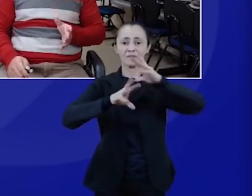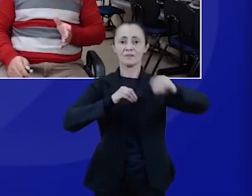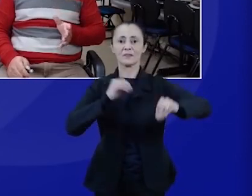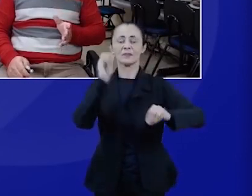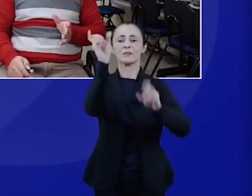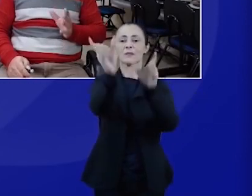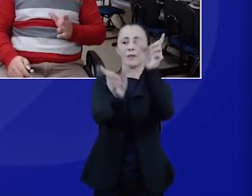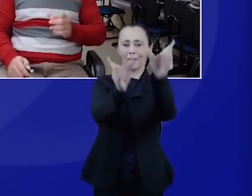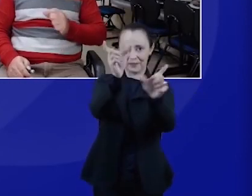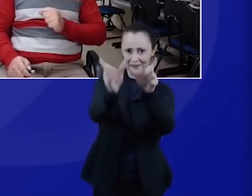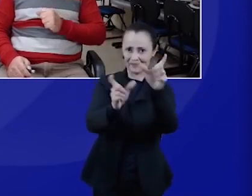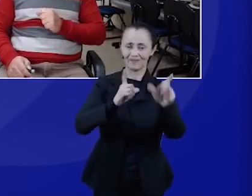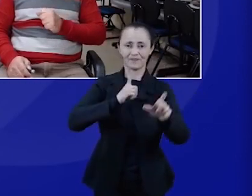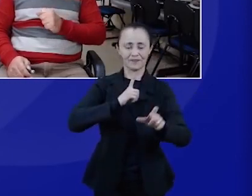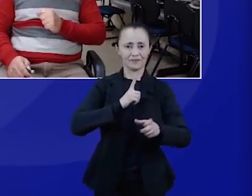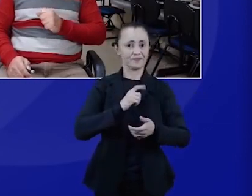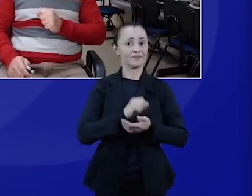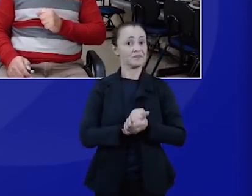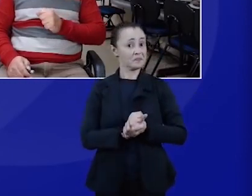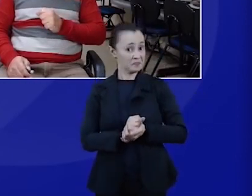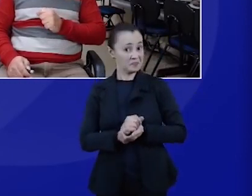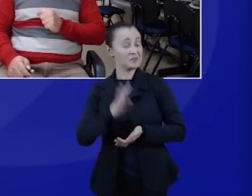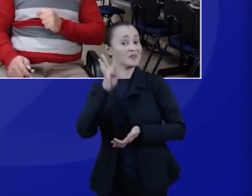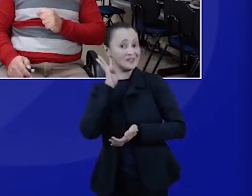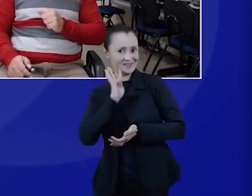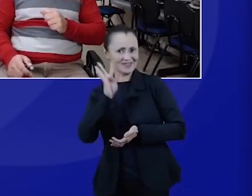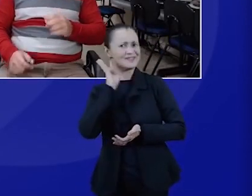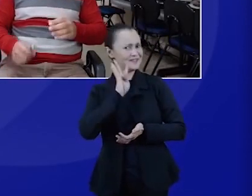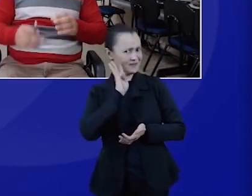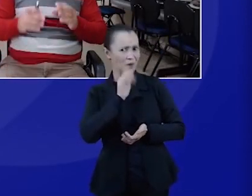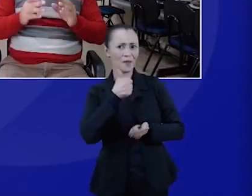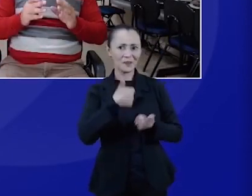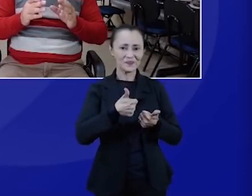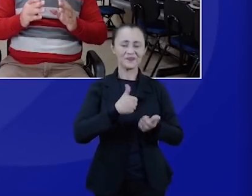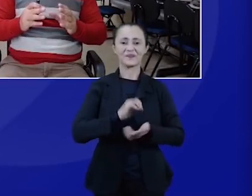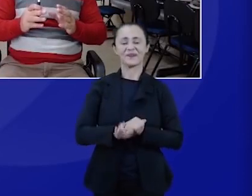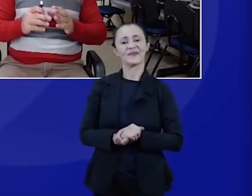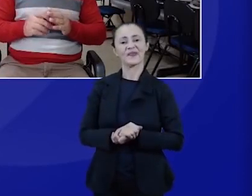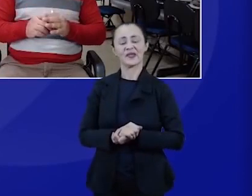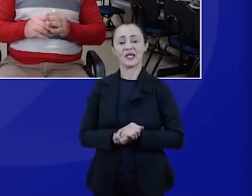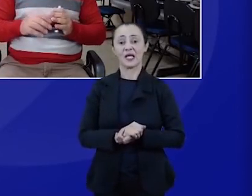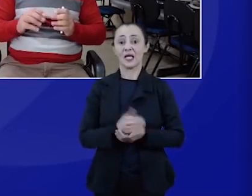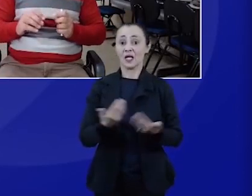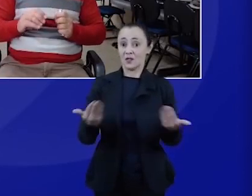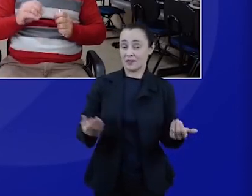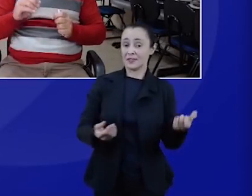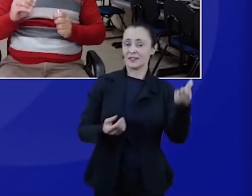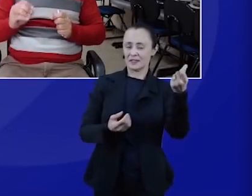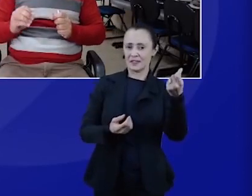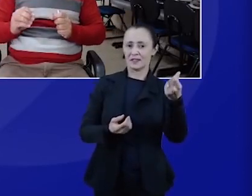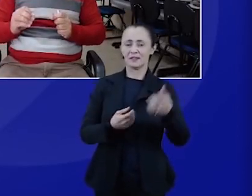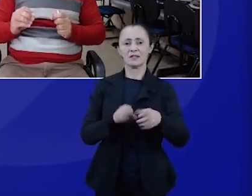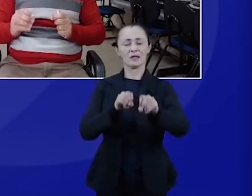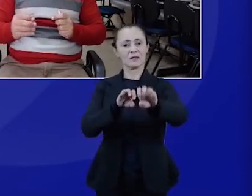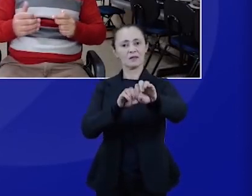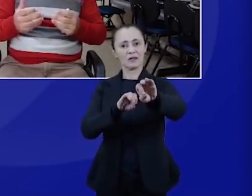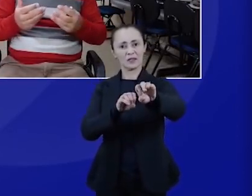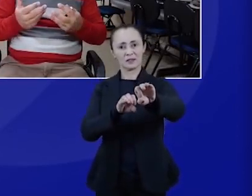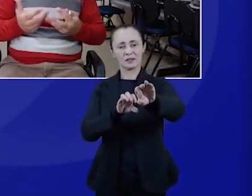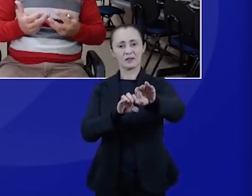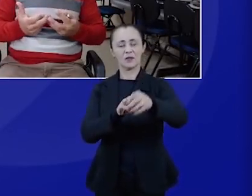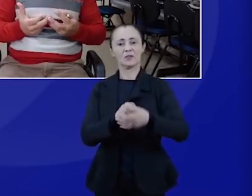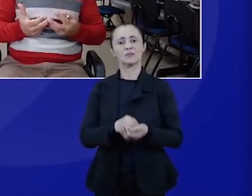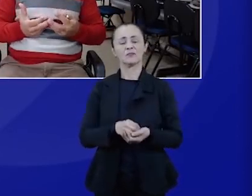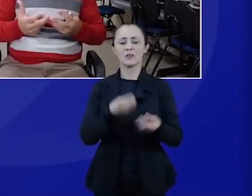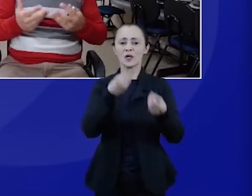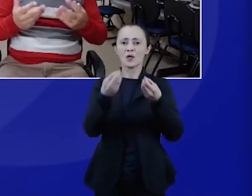sujeitos. Uau, que legal, né? Olha, o item 6, nós vamos falar sobre a educação do campo como